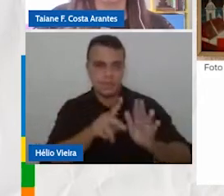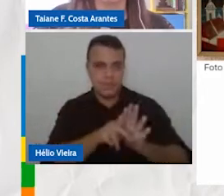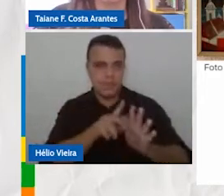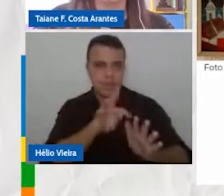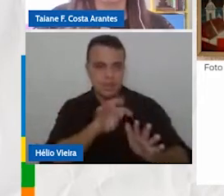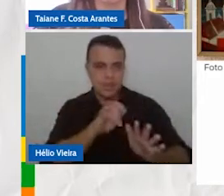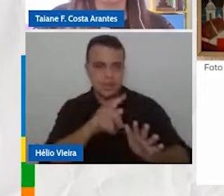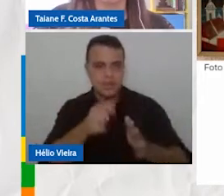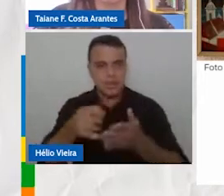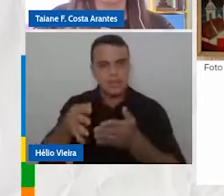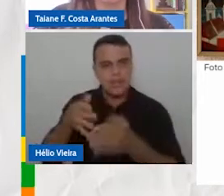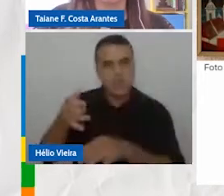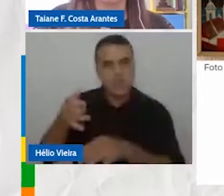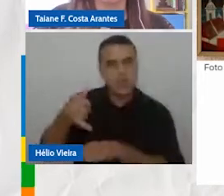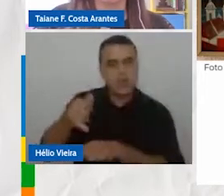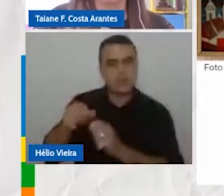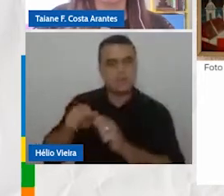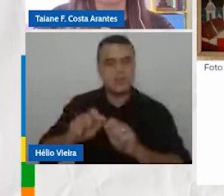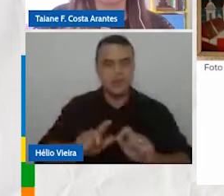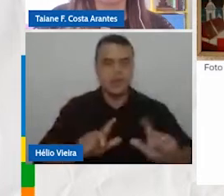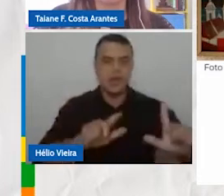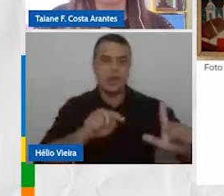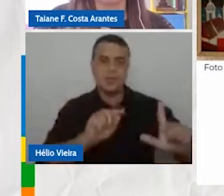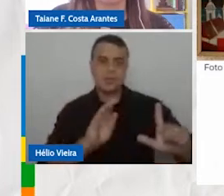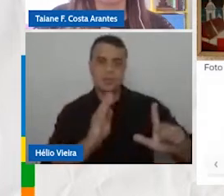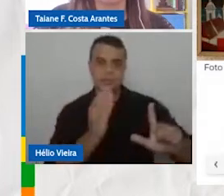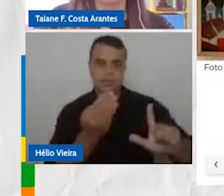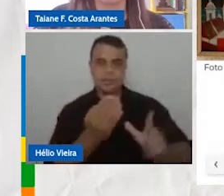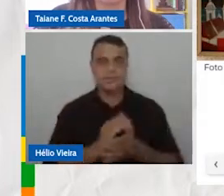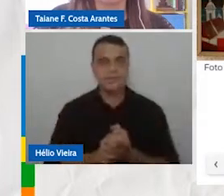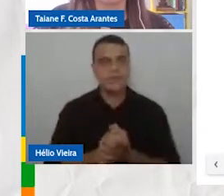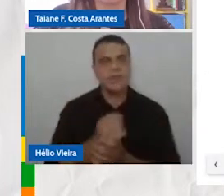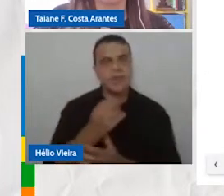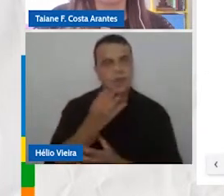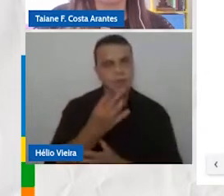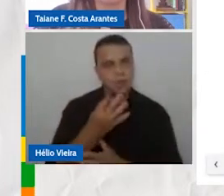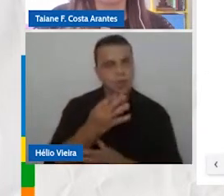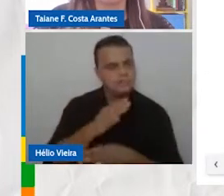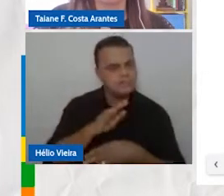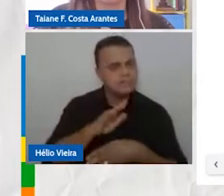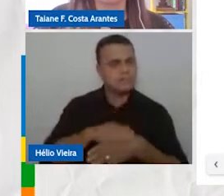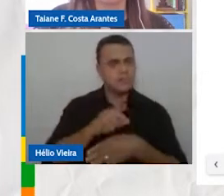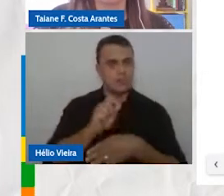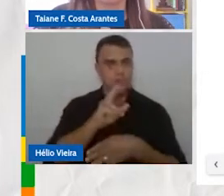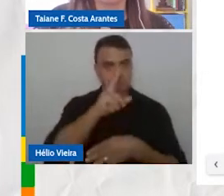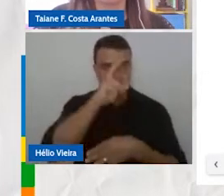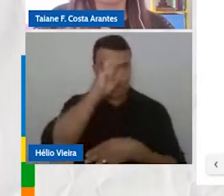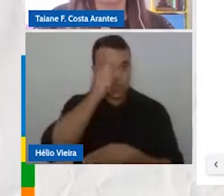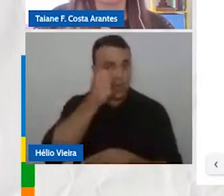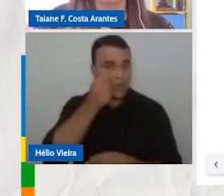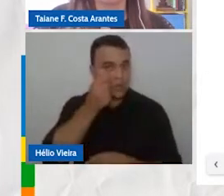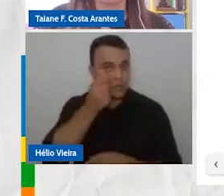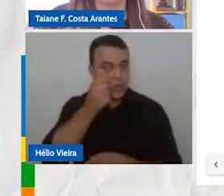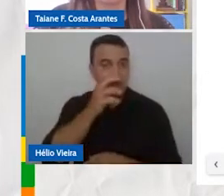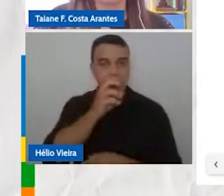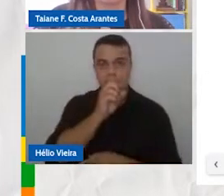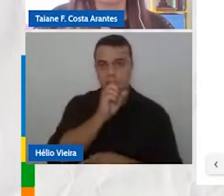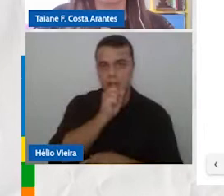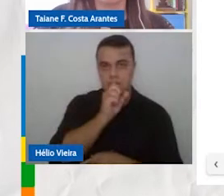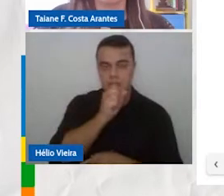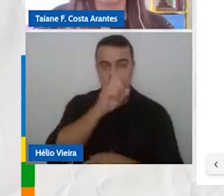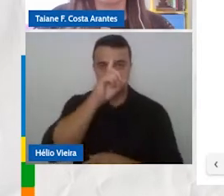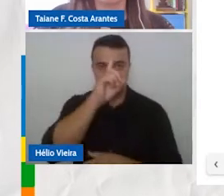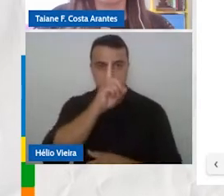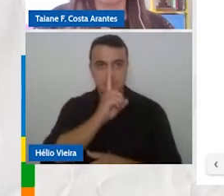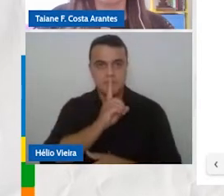e tinta a óleo, aplicadas sobre madeira. As cores predominantes são o azul, o laranja e o